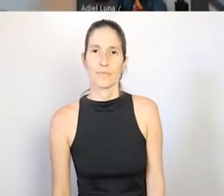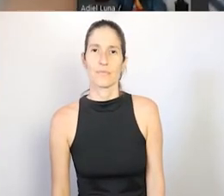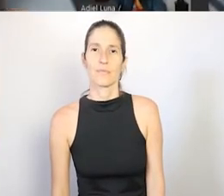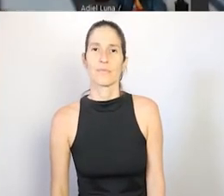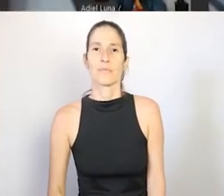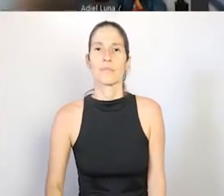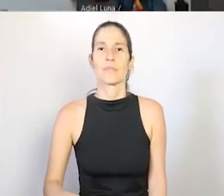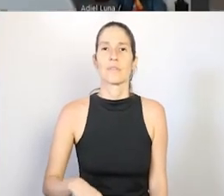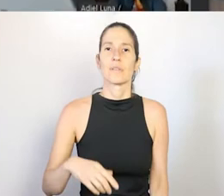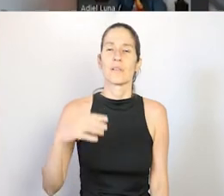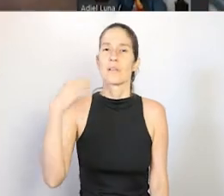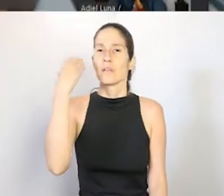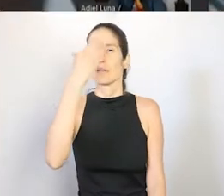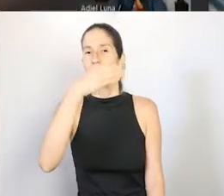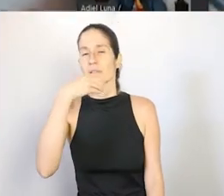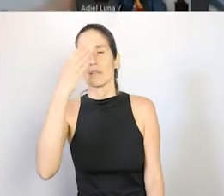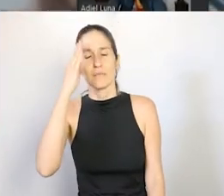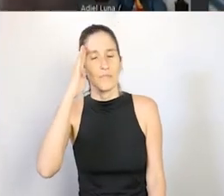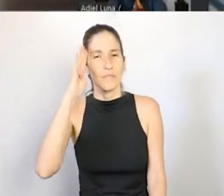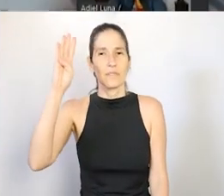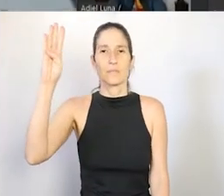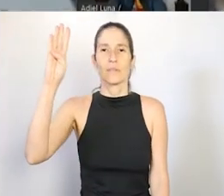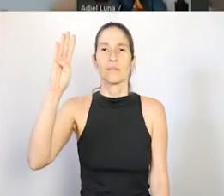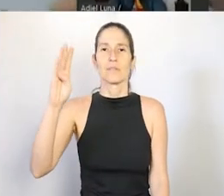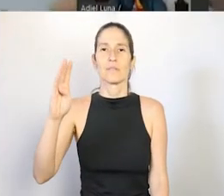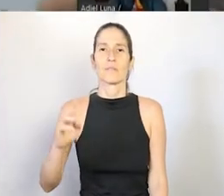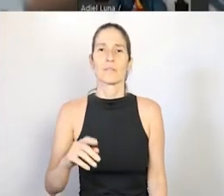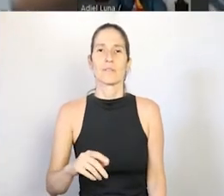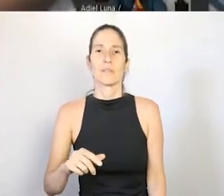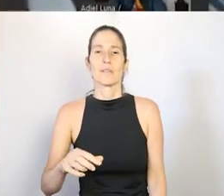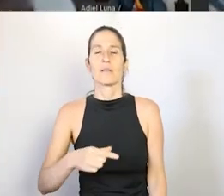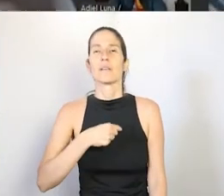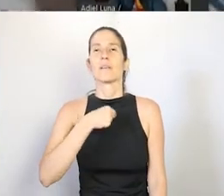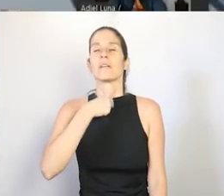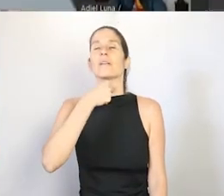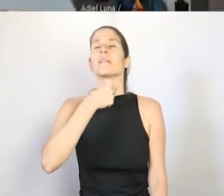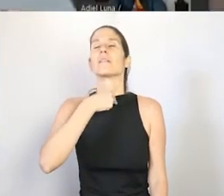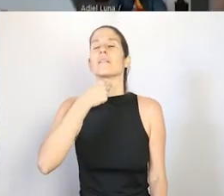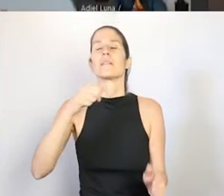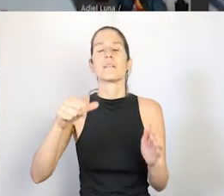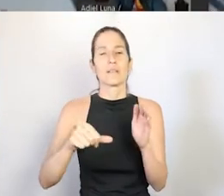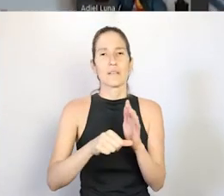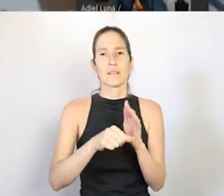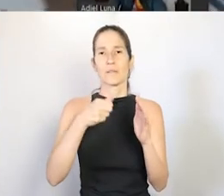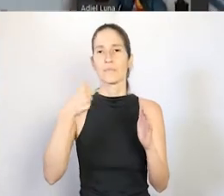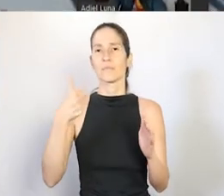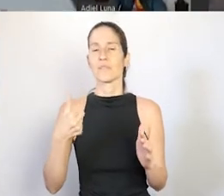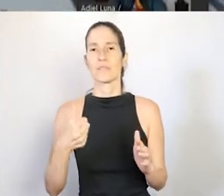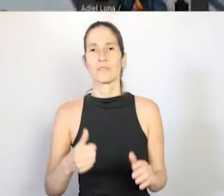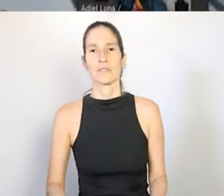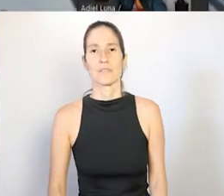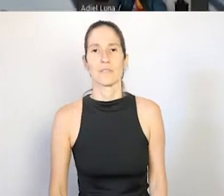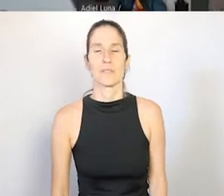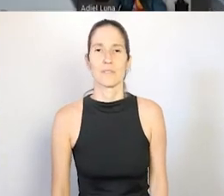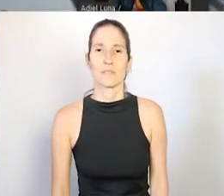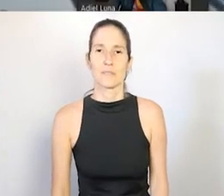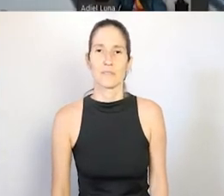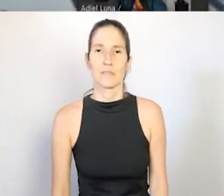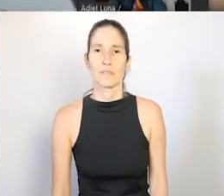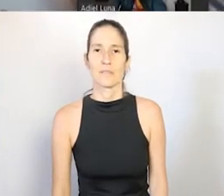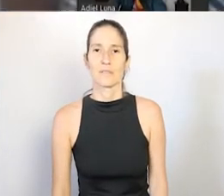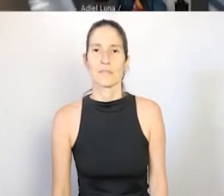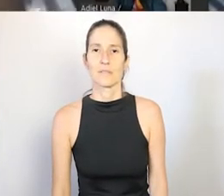A melodia principal, quem tira, é a primeira voz, é a primeira